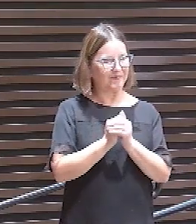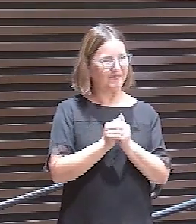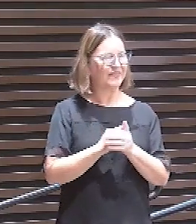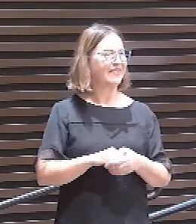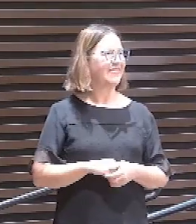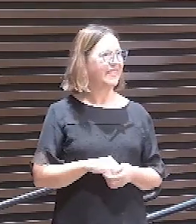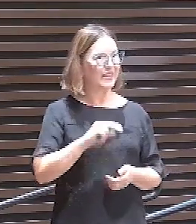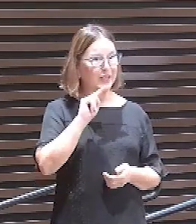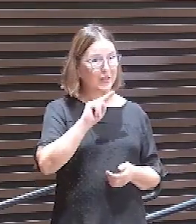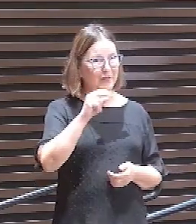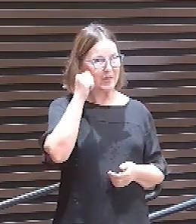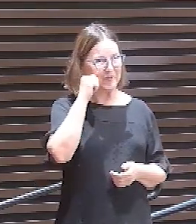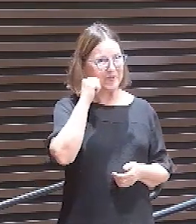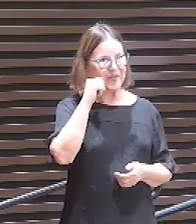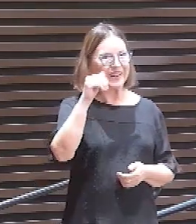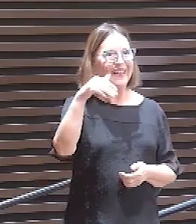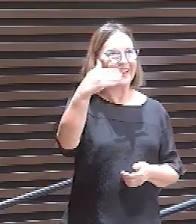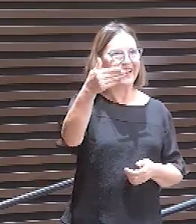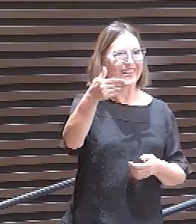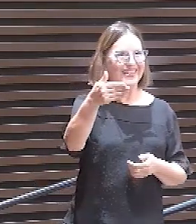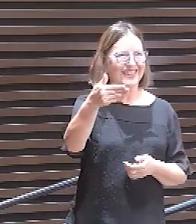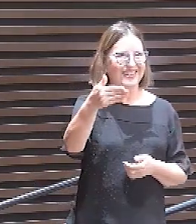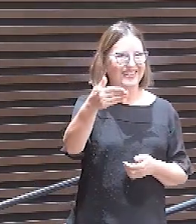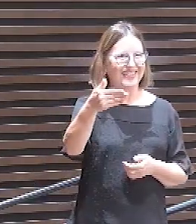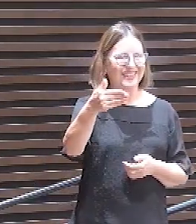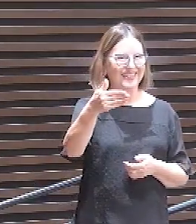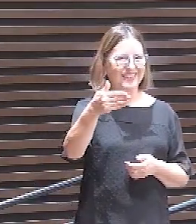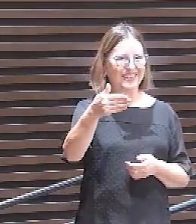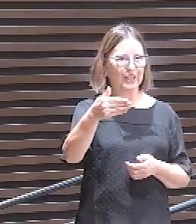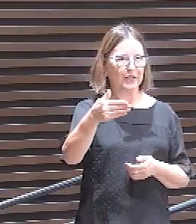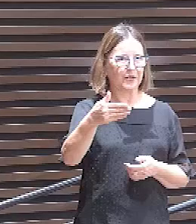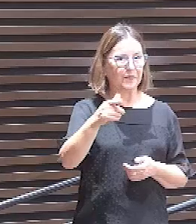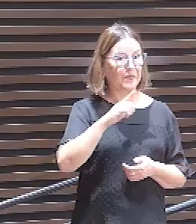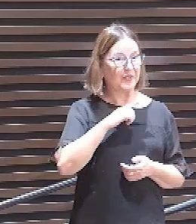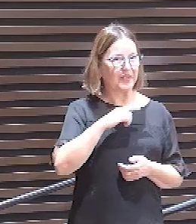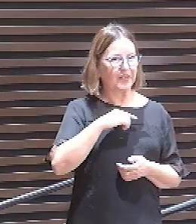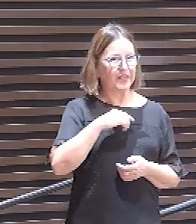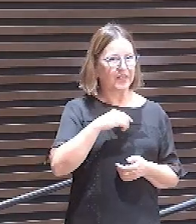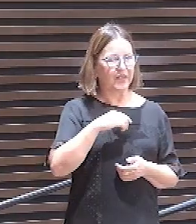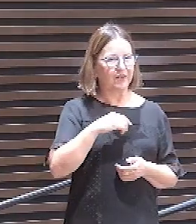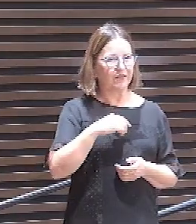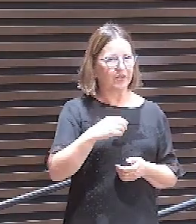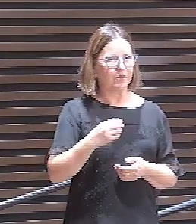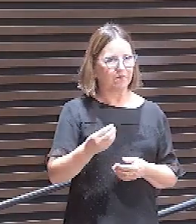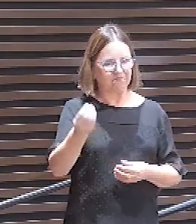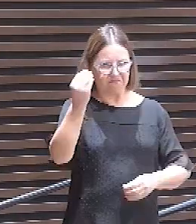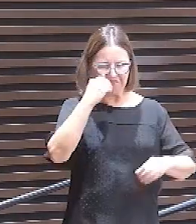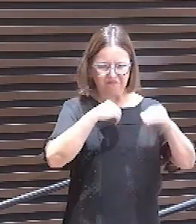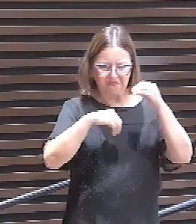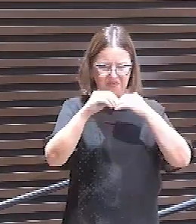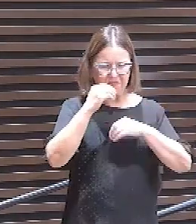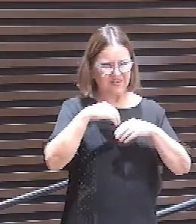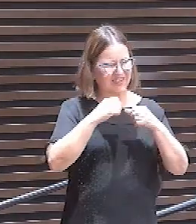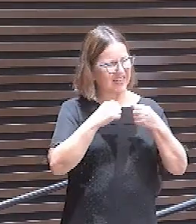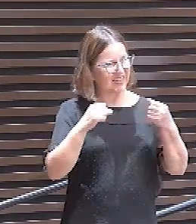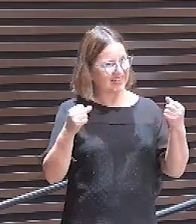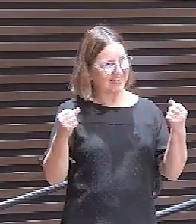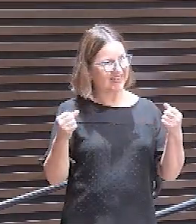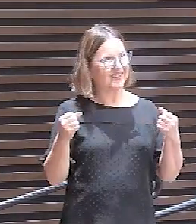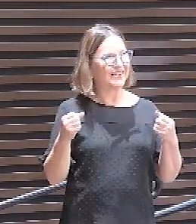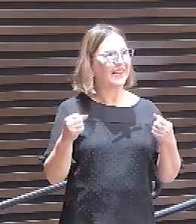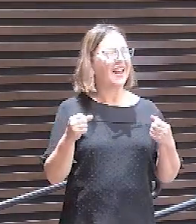uma senhora ali atrás que andou com a depressão grande, dizendo, em mim